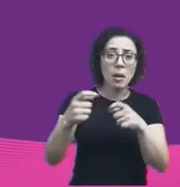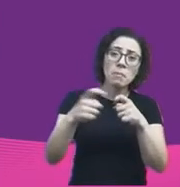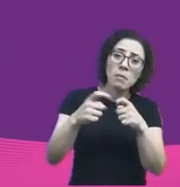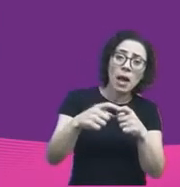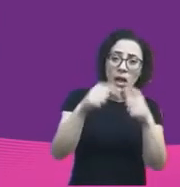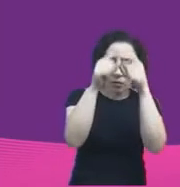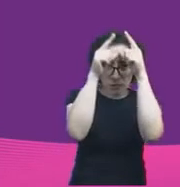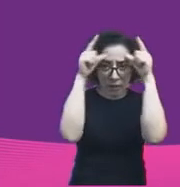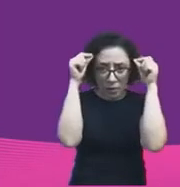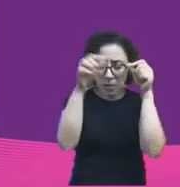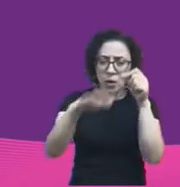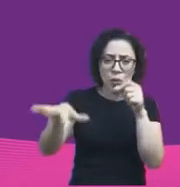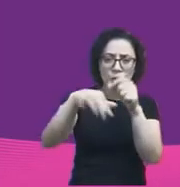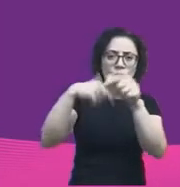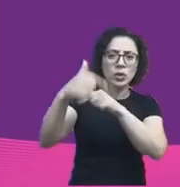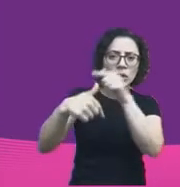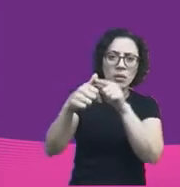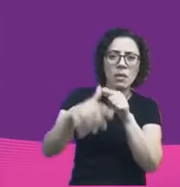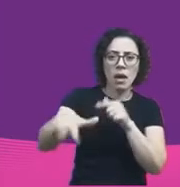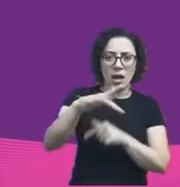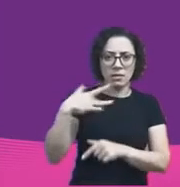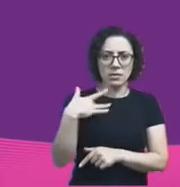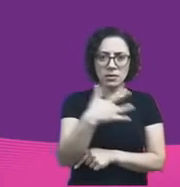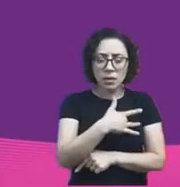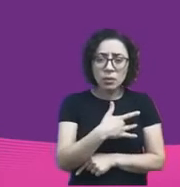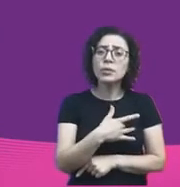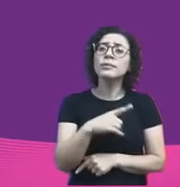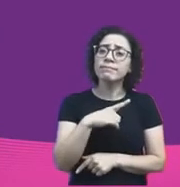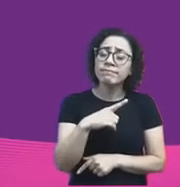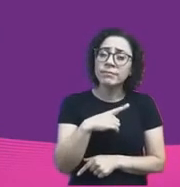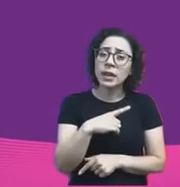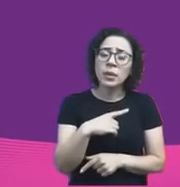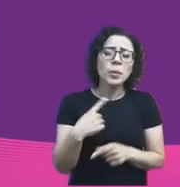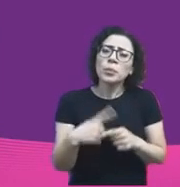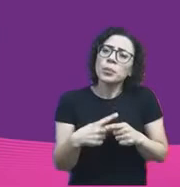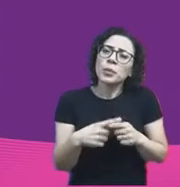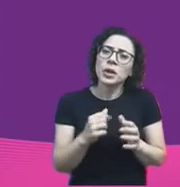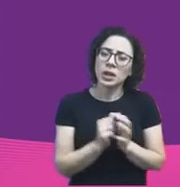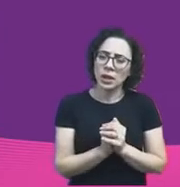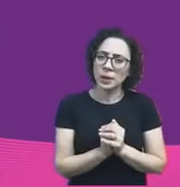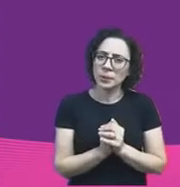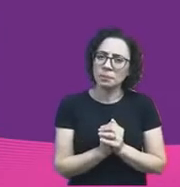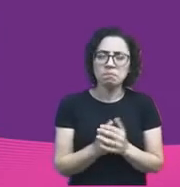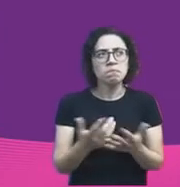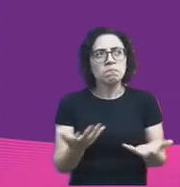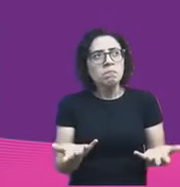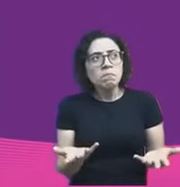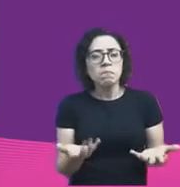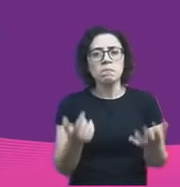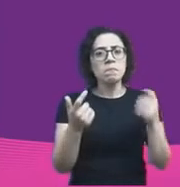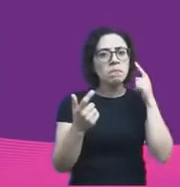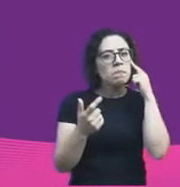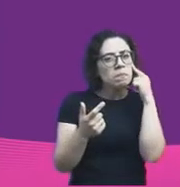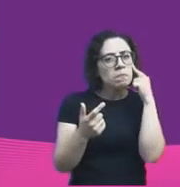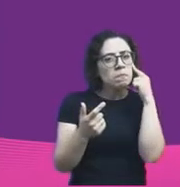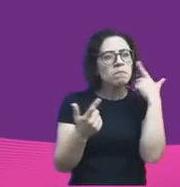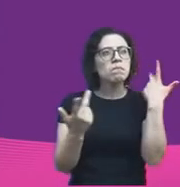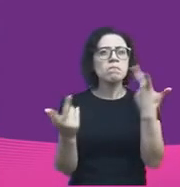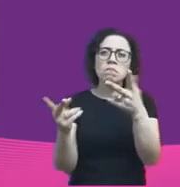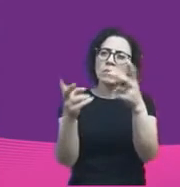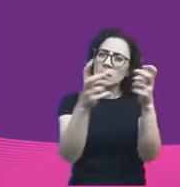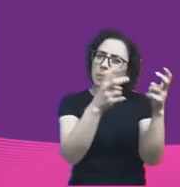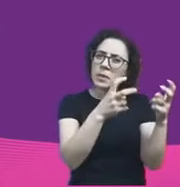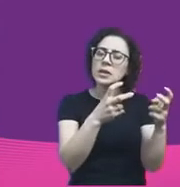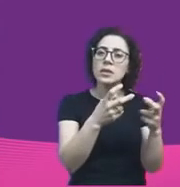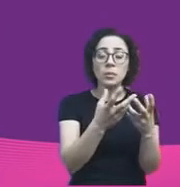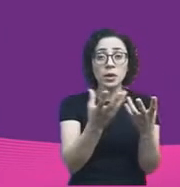no modelo de pandemia a gente eventualmente percebia que a